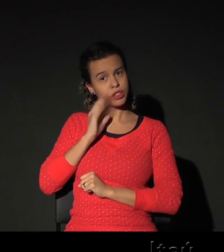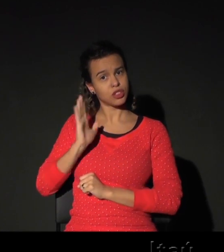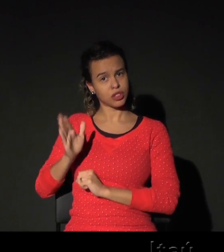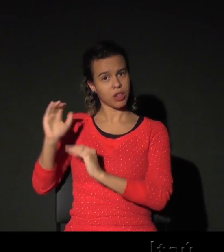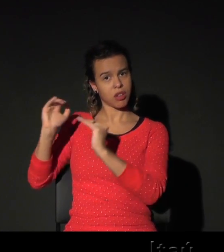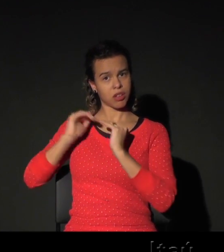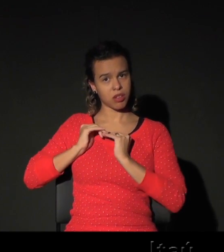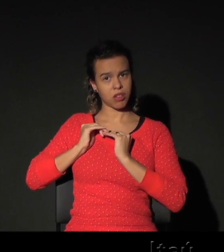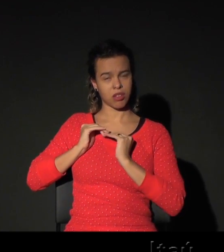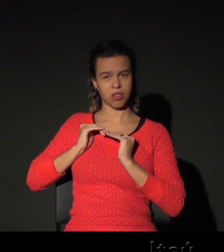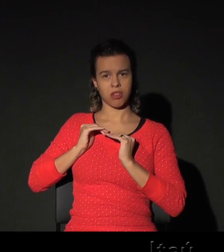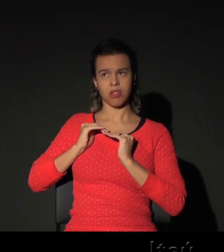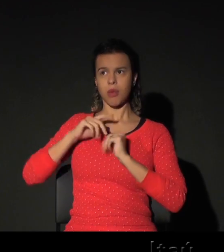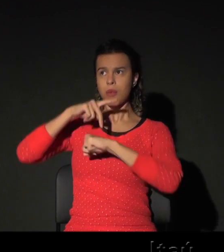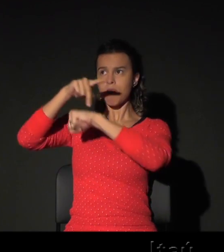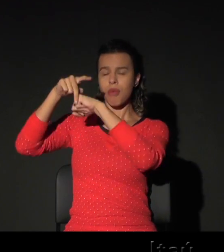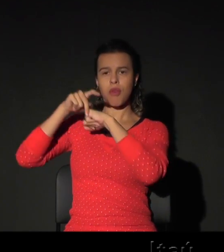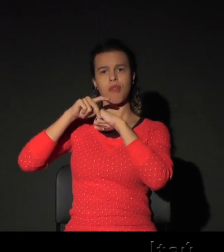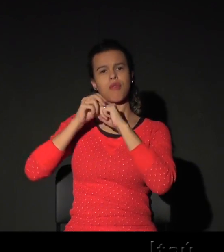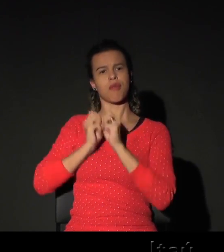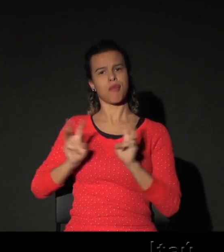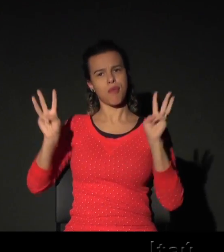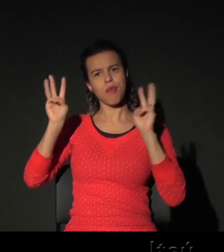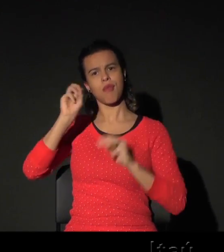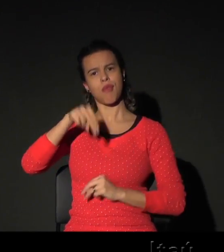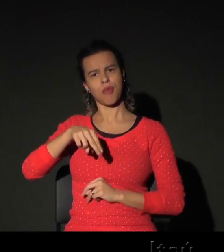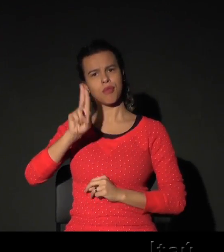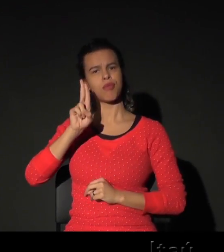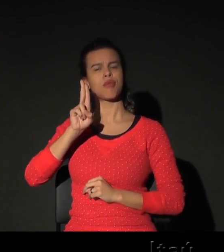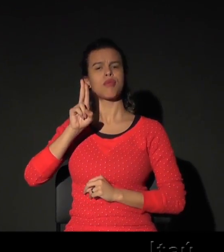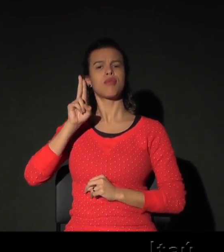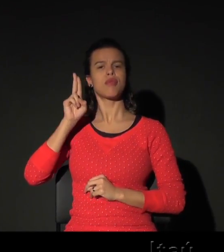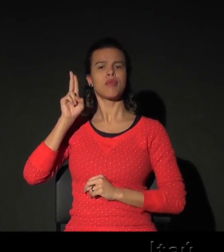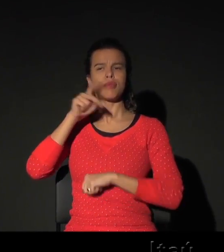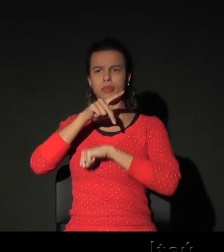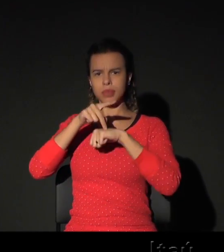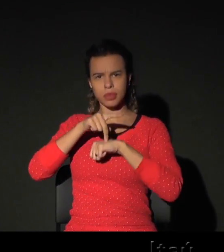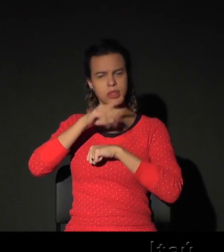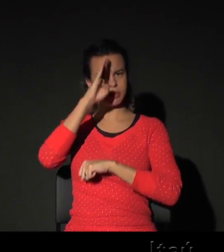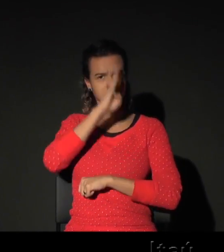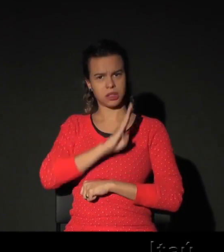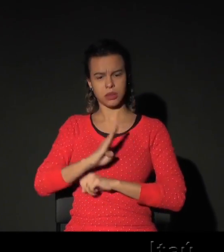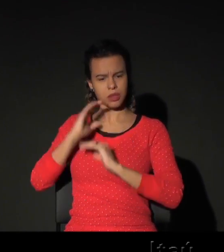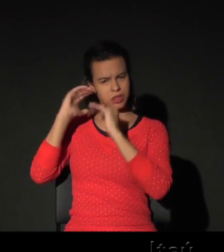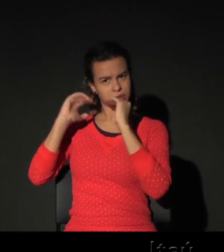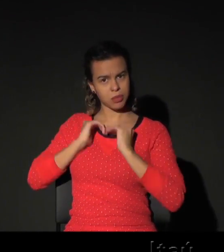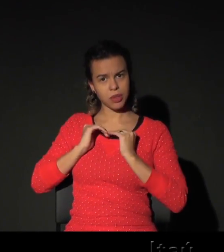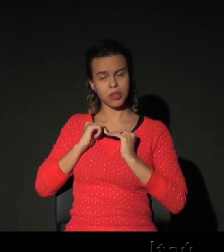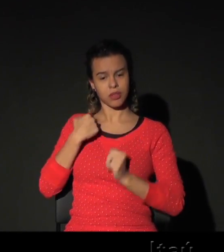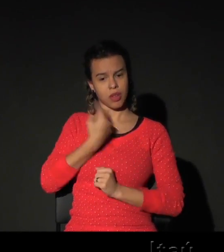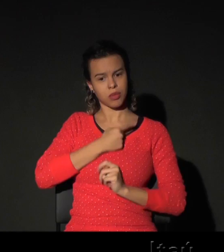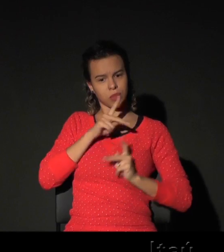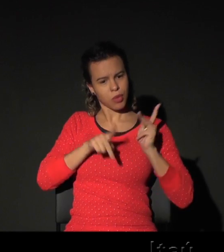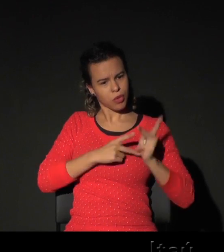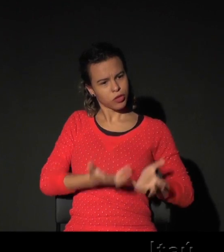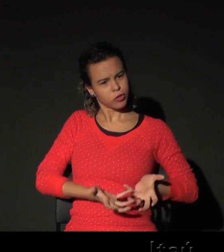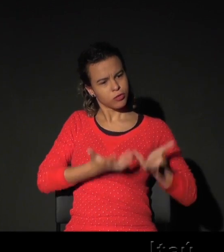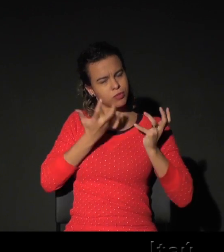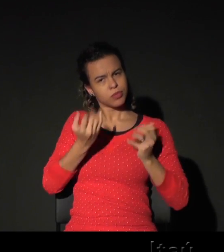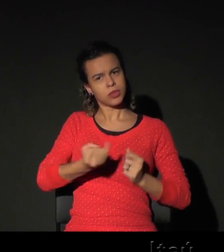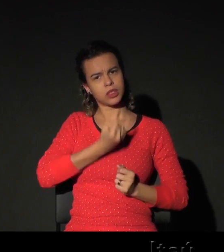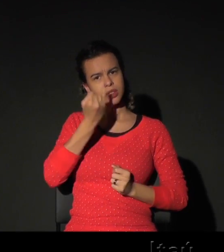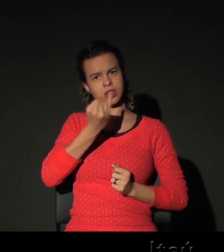considerado por Pelas Nações Unidos que seja como um patrim pelo Brasil que seja como patrimônio